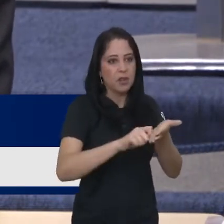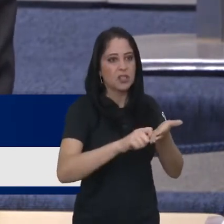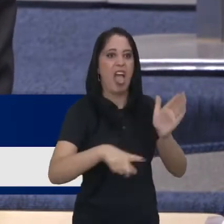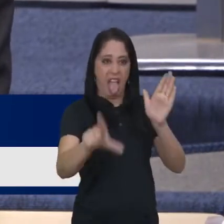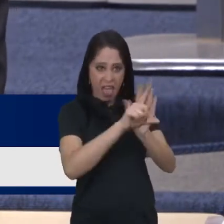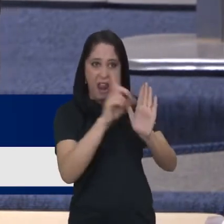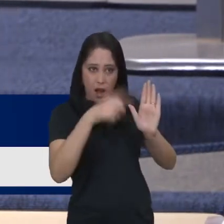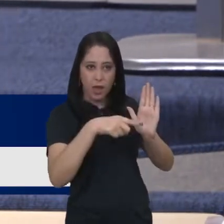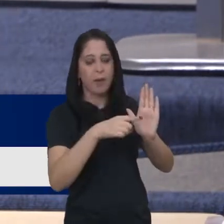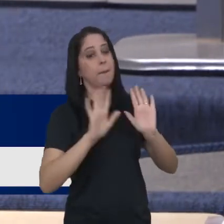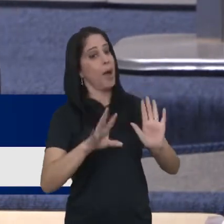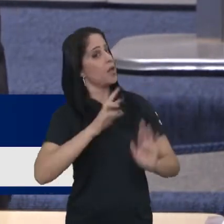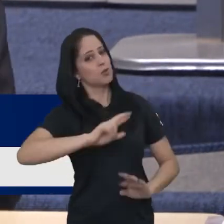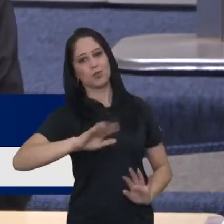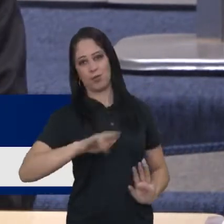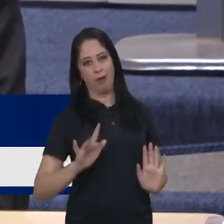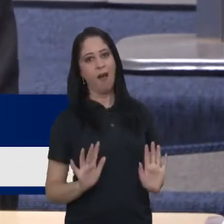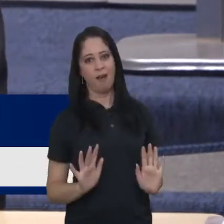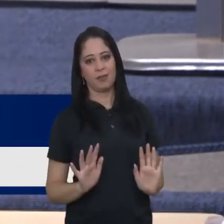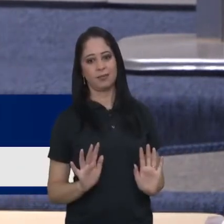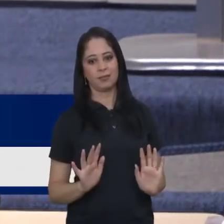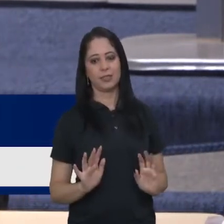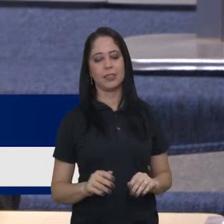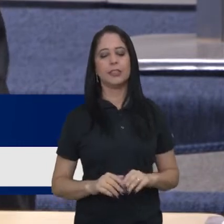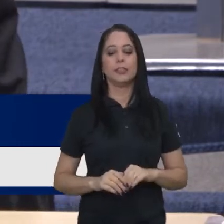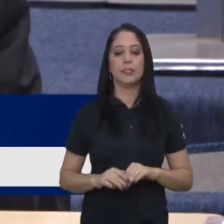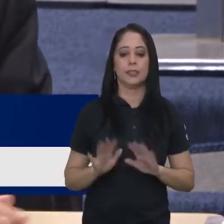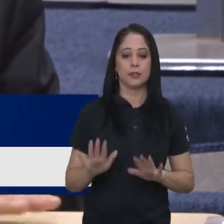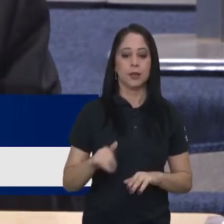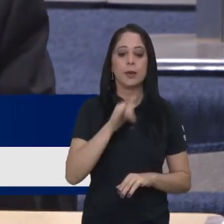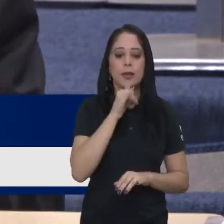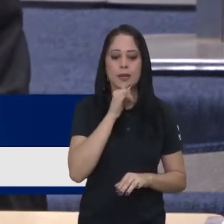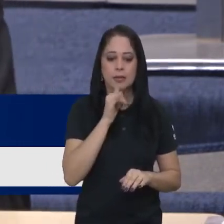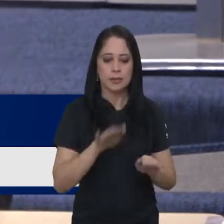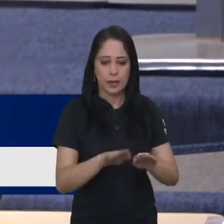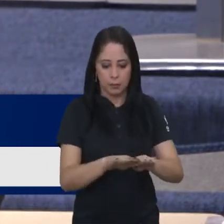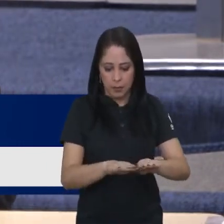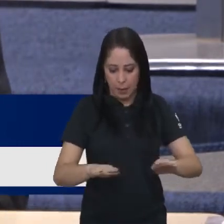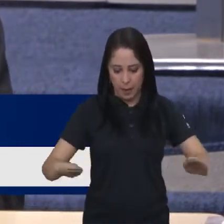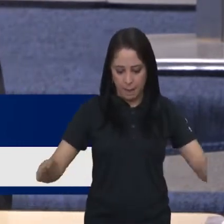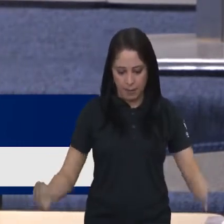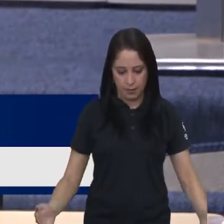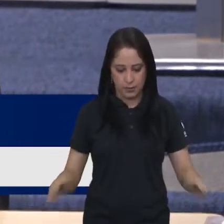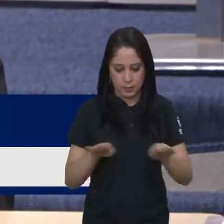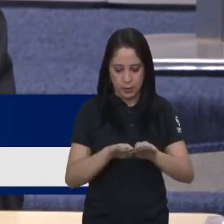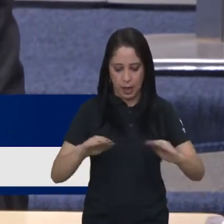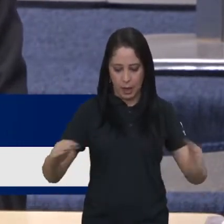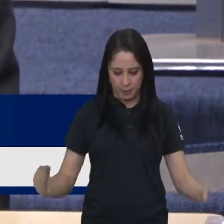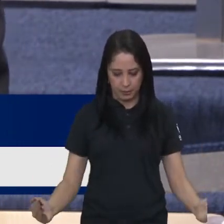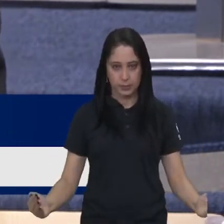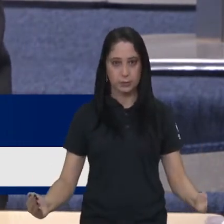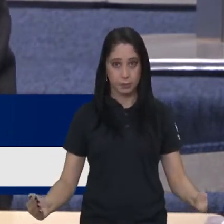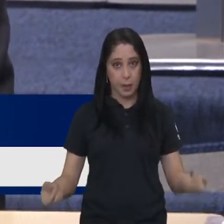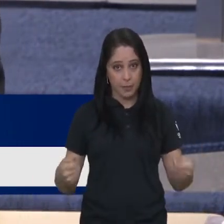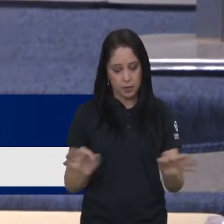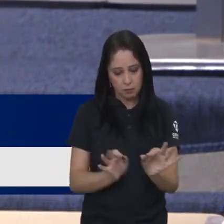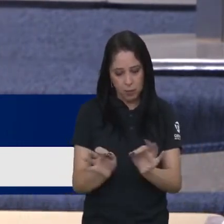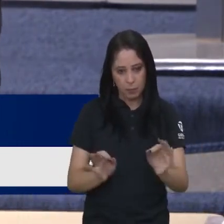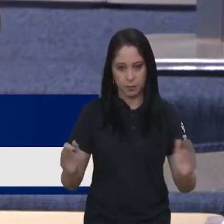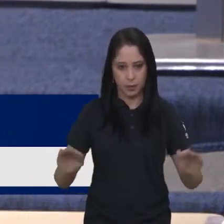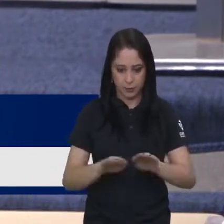a ver. Então ela chega lá. Então você tem a regularização. Isso aqui, vamos dizer que essa mesa aqui, esse tampo aqui seja a área para regularizar.